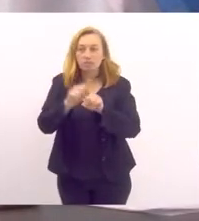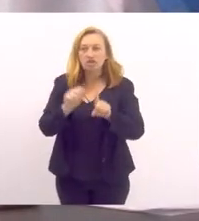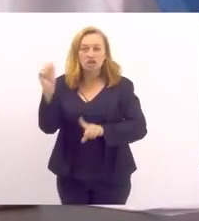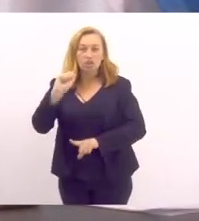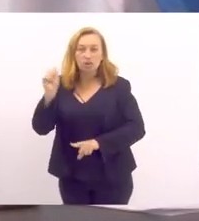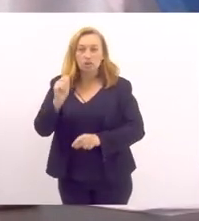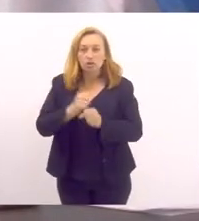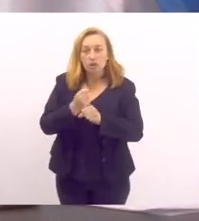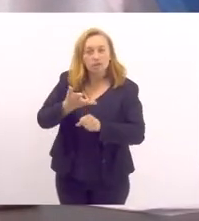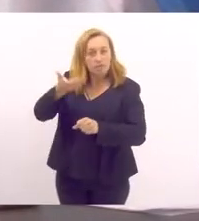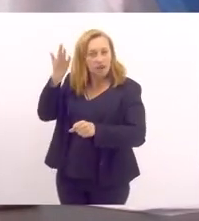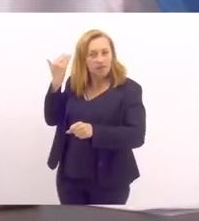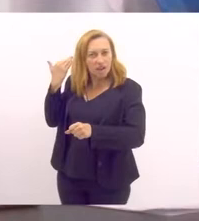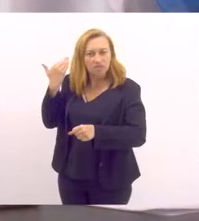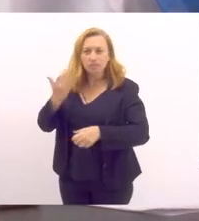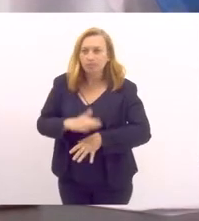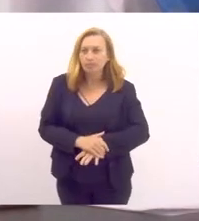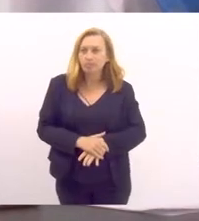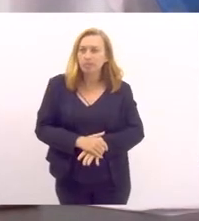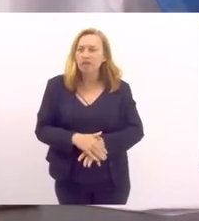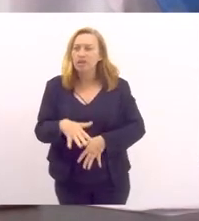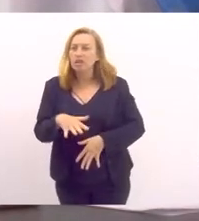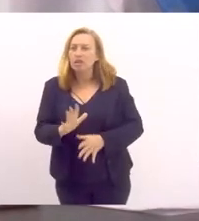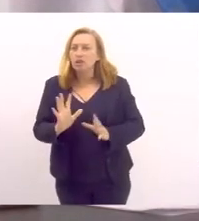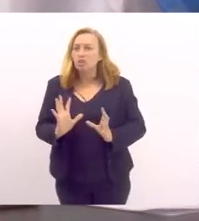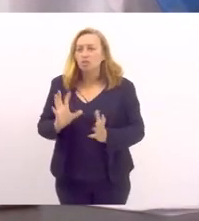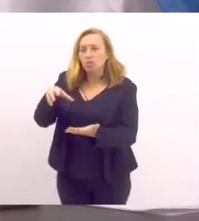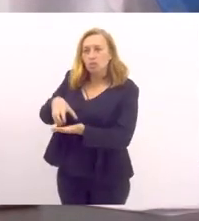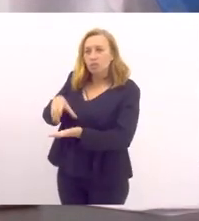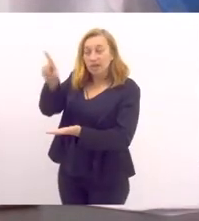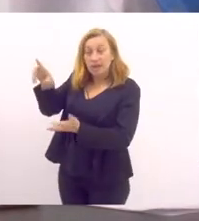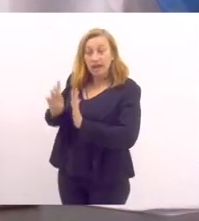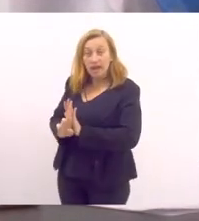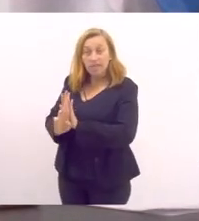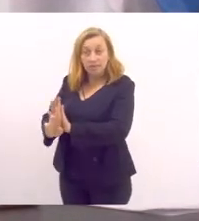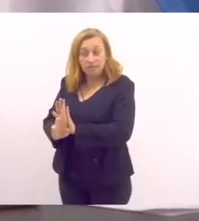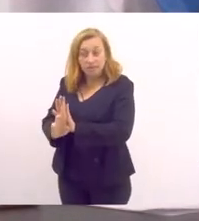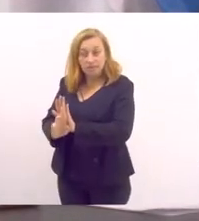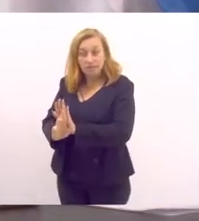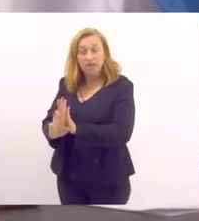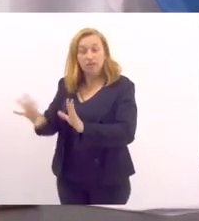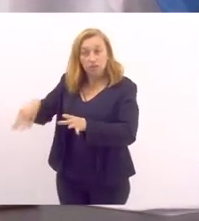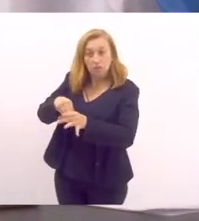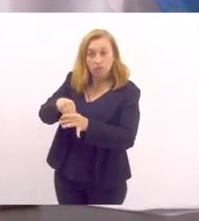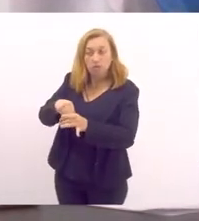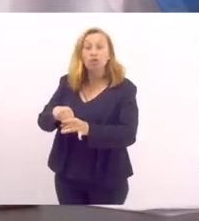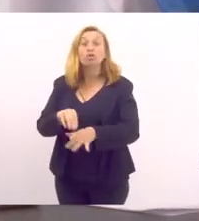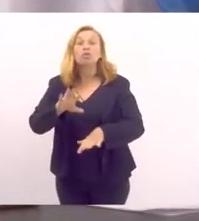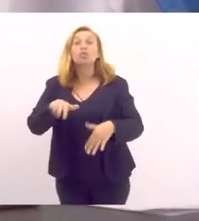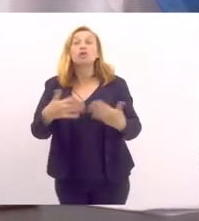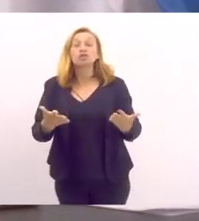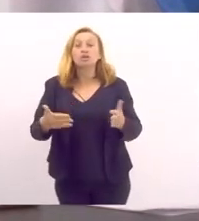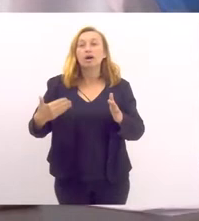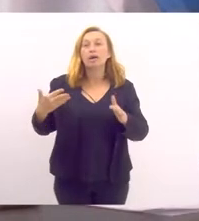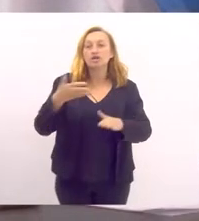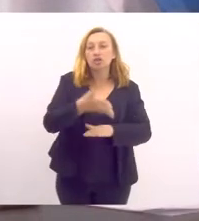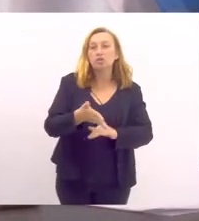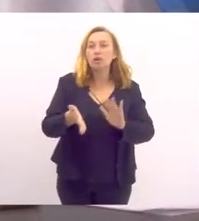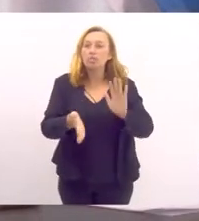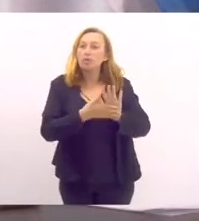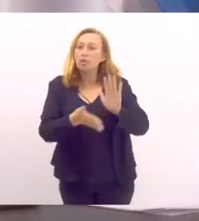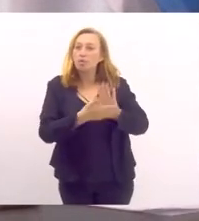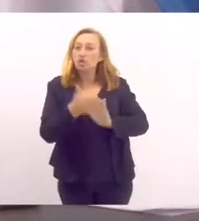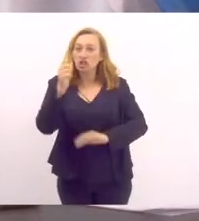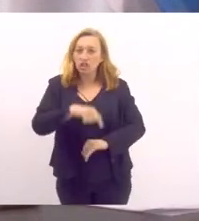passado, o setor que ela representa estava incluído. Quando veio a proposta e chegou aqui na